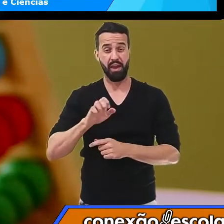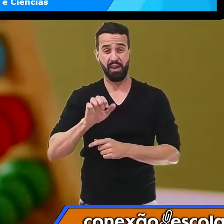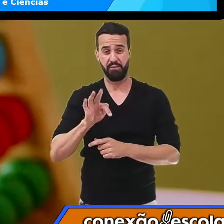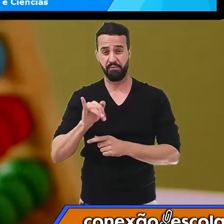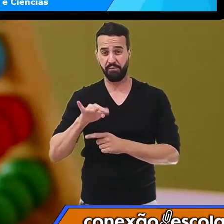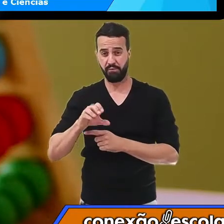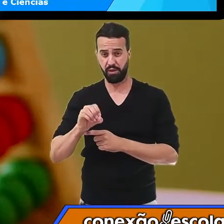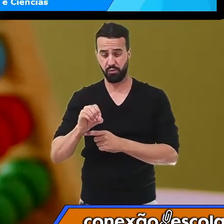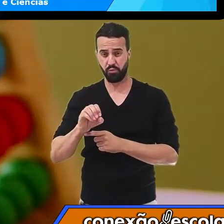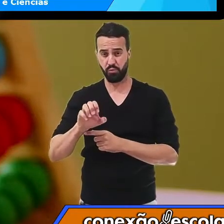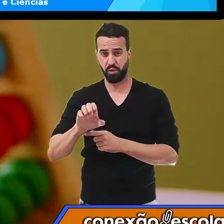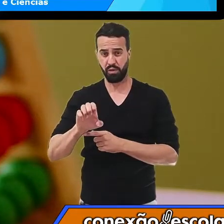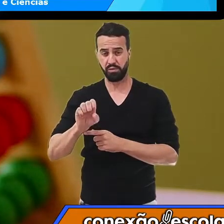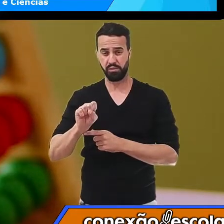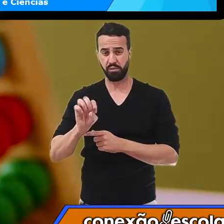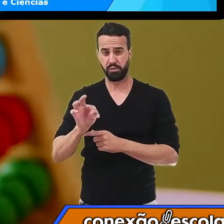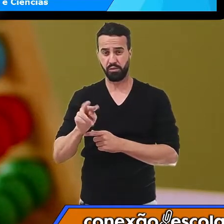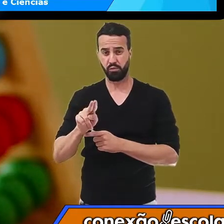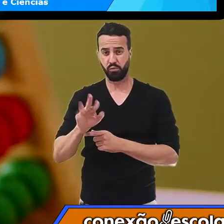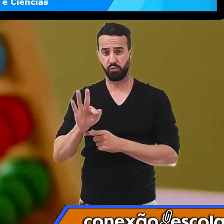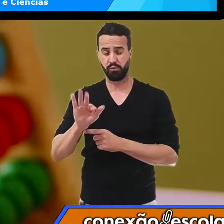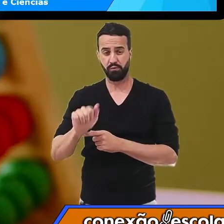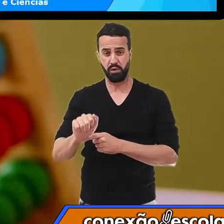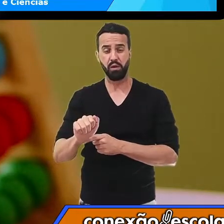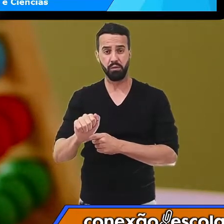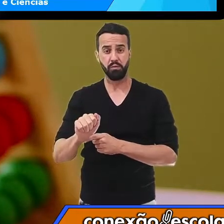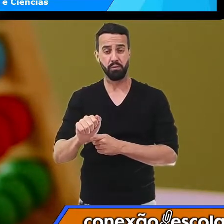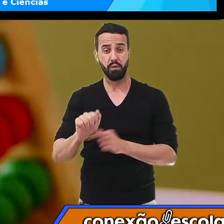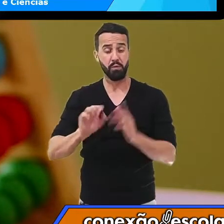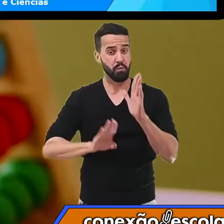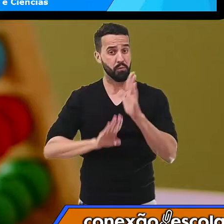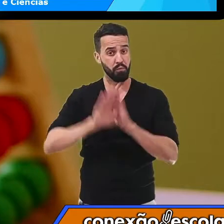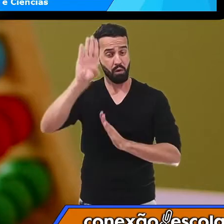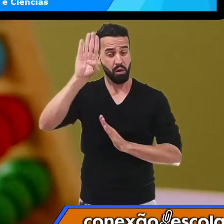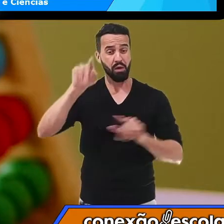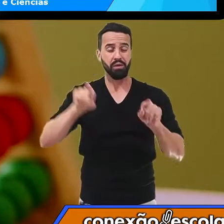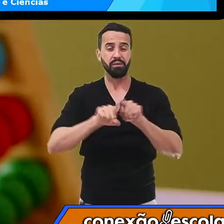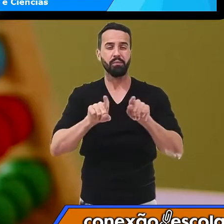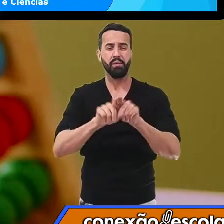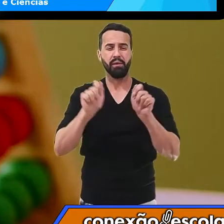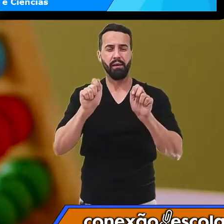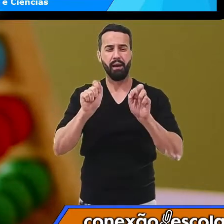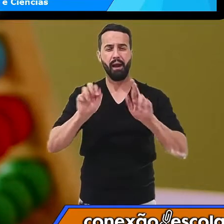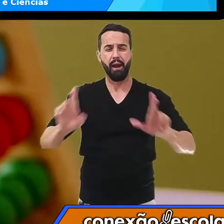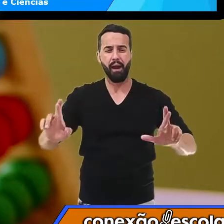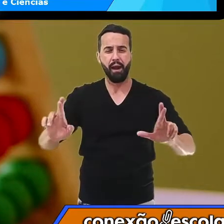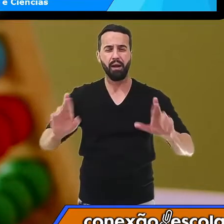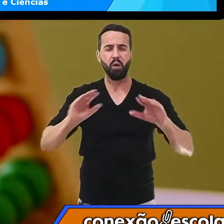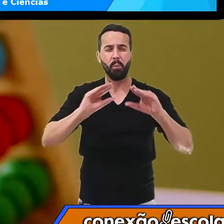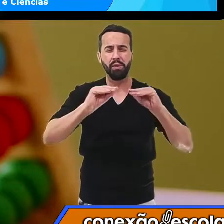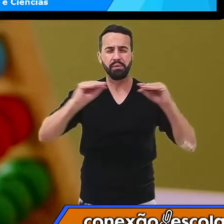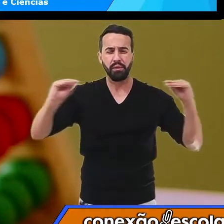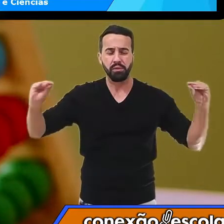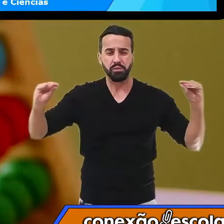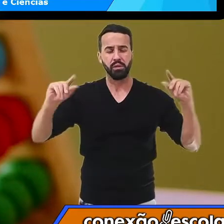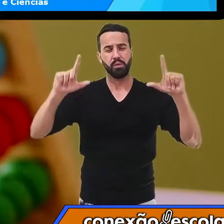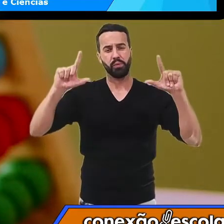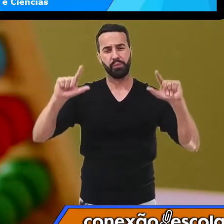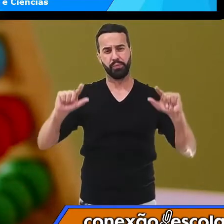estufa, quanto a diminuição, por exemplo, da umidade do ar, o que vai,